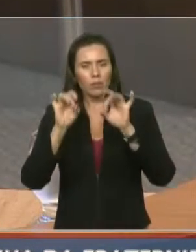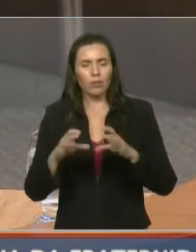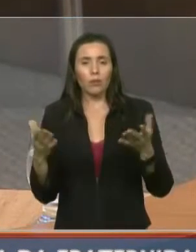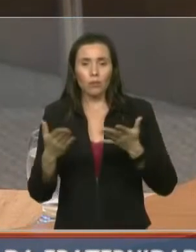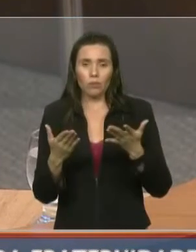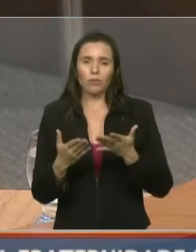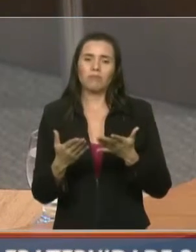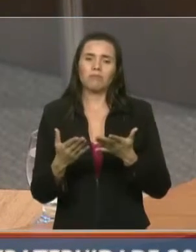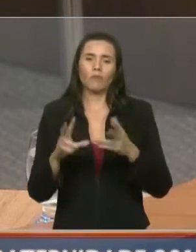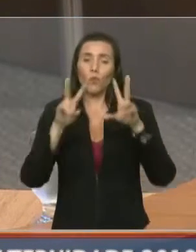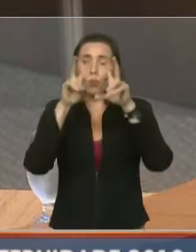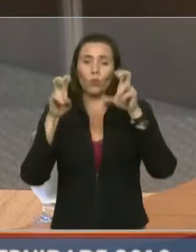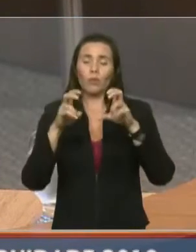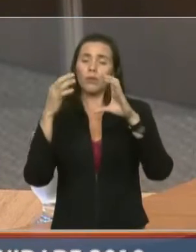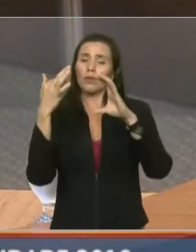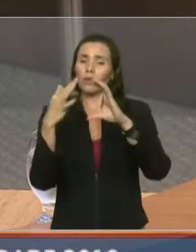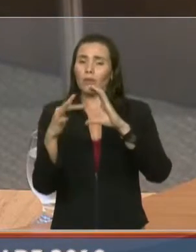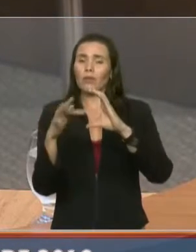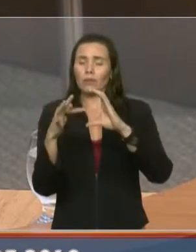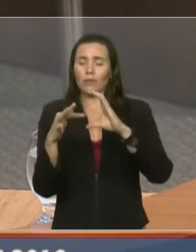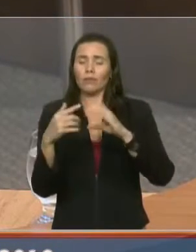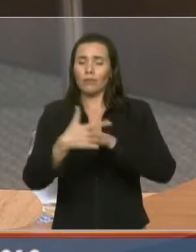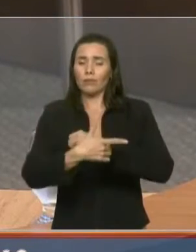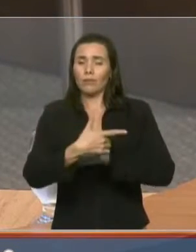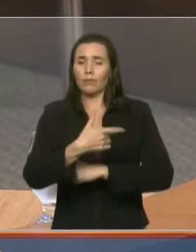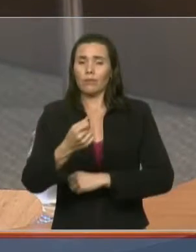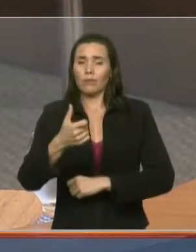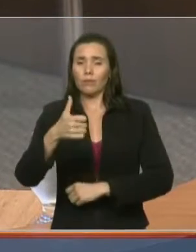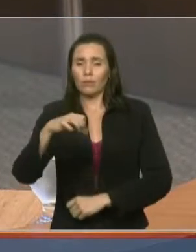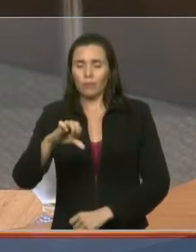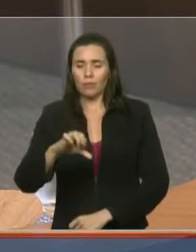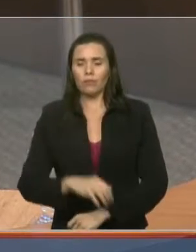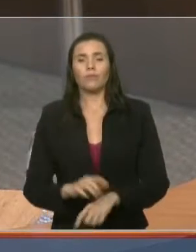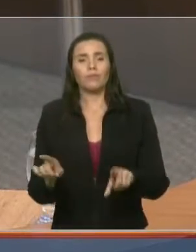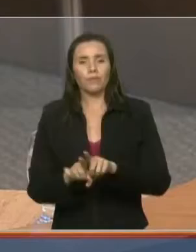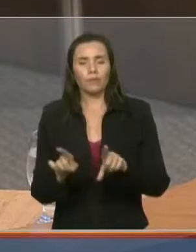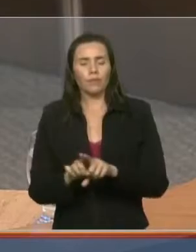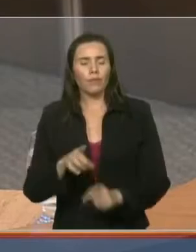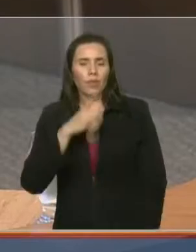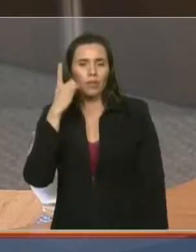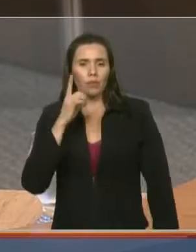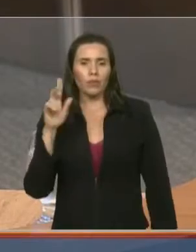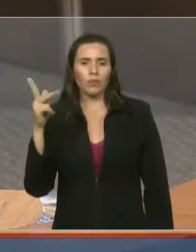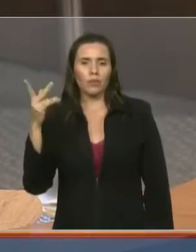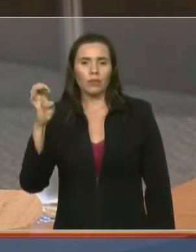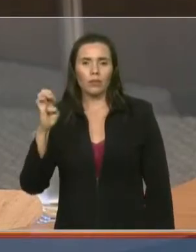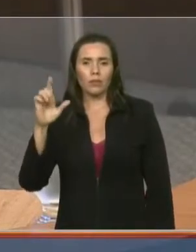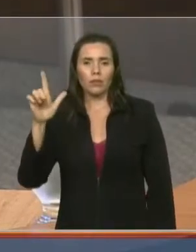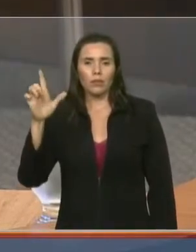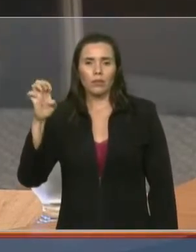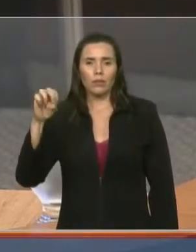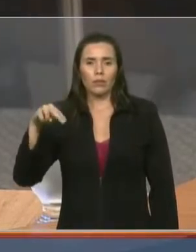Legislativa. Cumprimentar também a excelentíssima senhora deputada Helena do Alibe, o padre